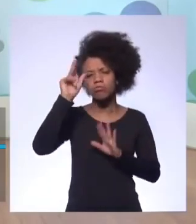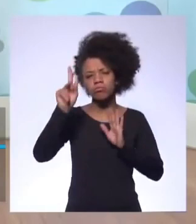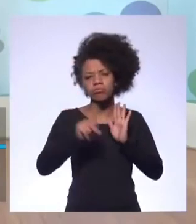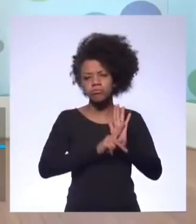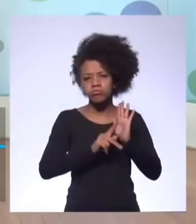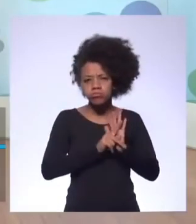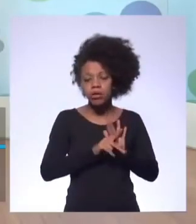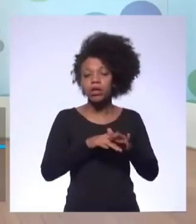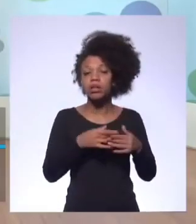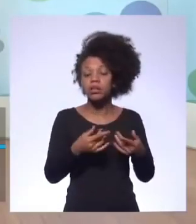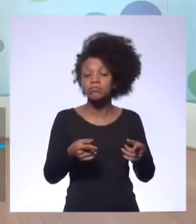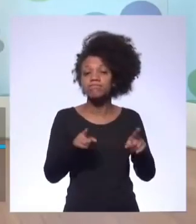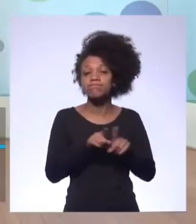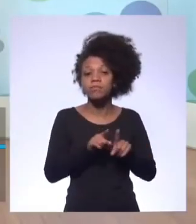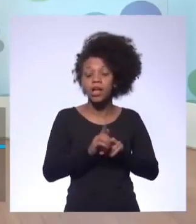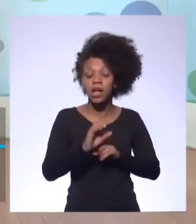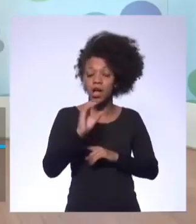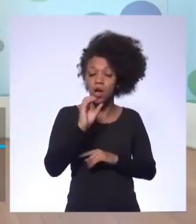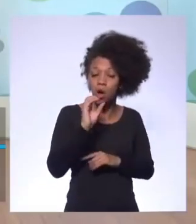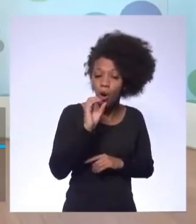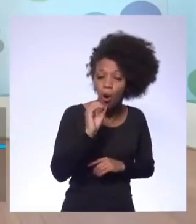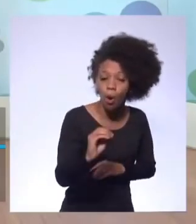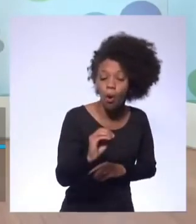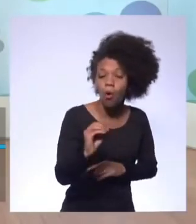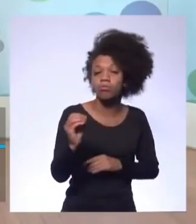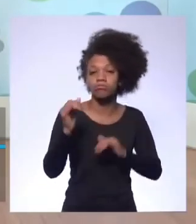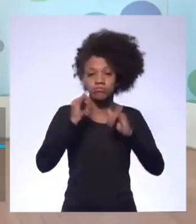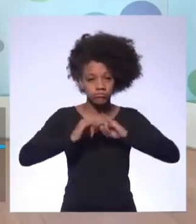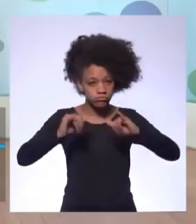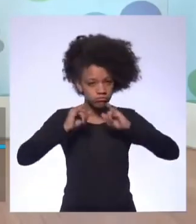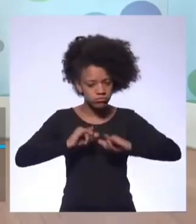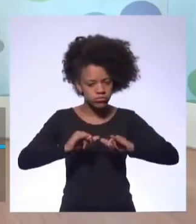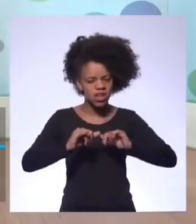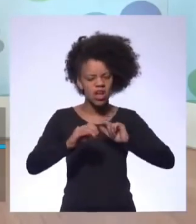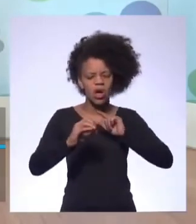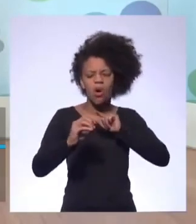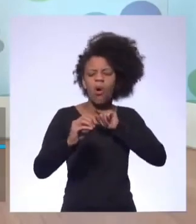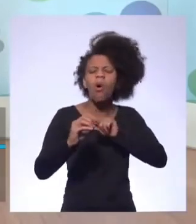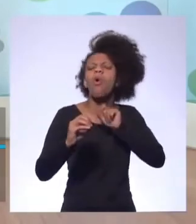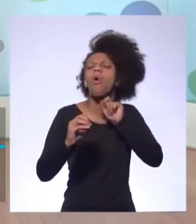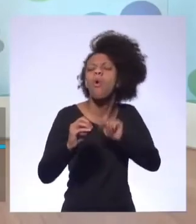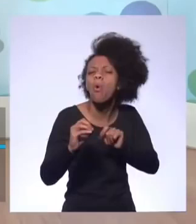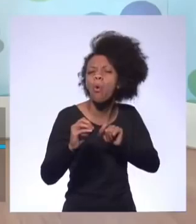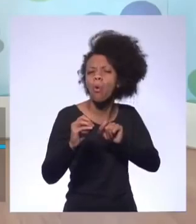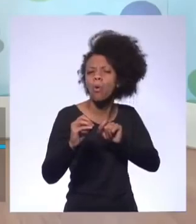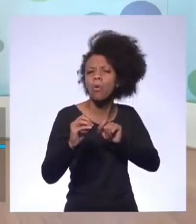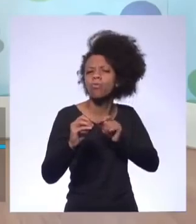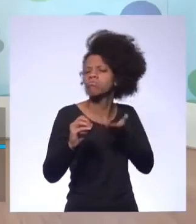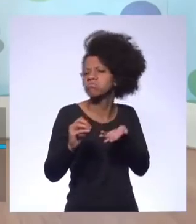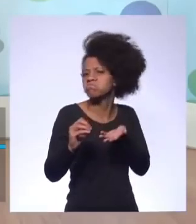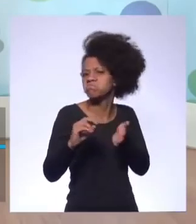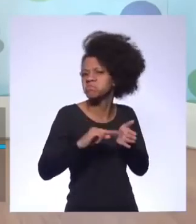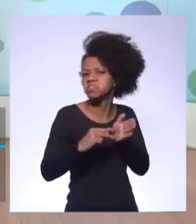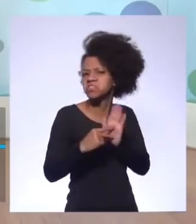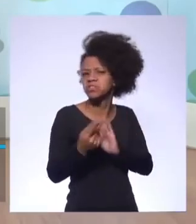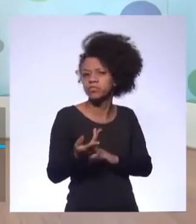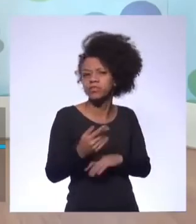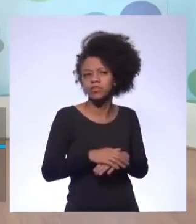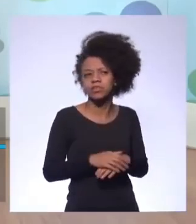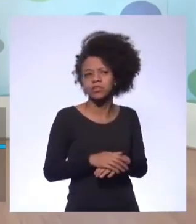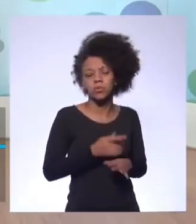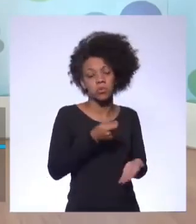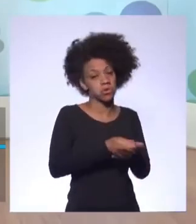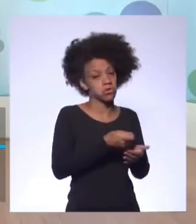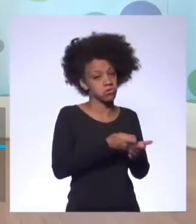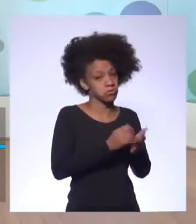e O, é esse oi, O divulguem. O que é esse O? Vamos lá? Novamente o regimento escolar, as